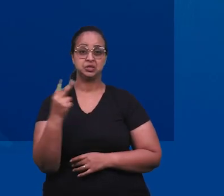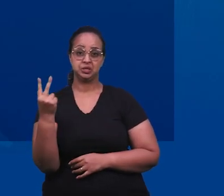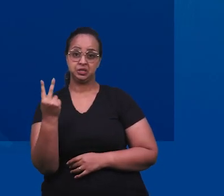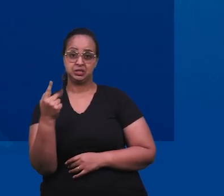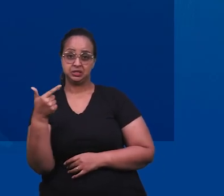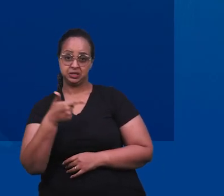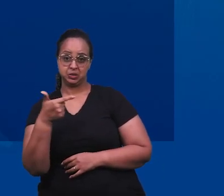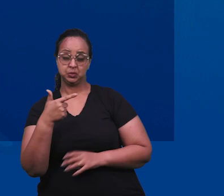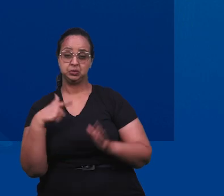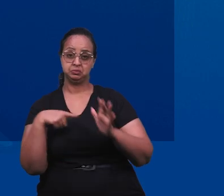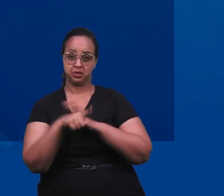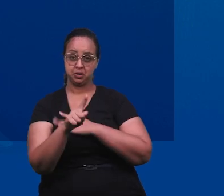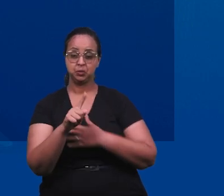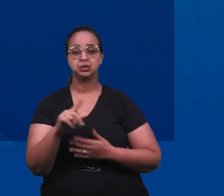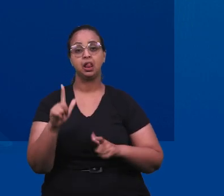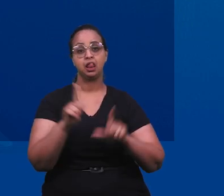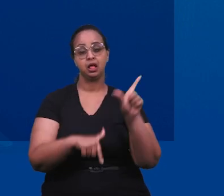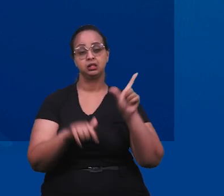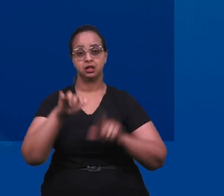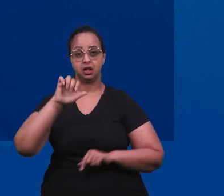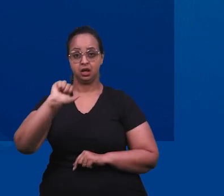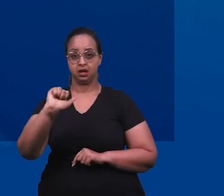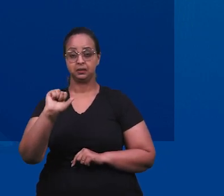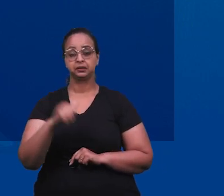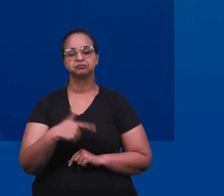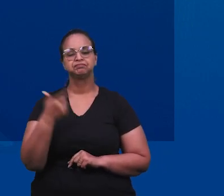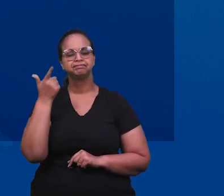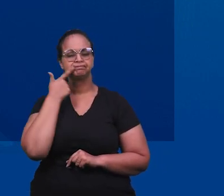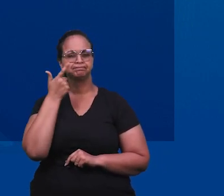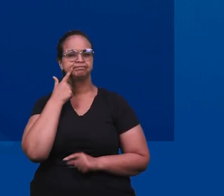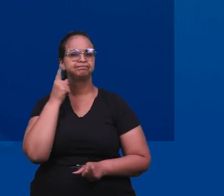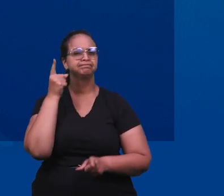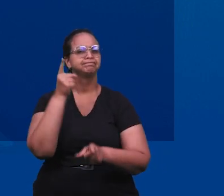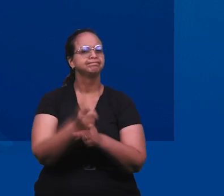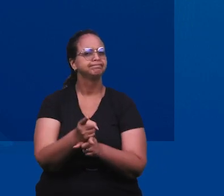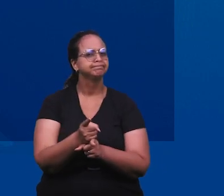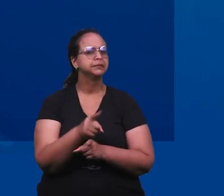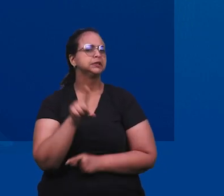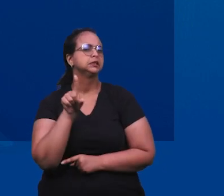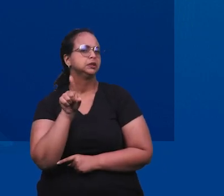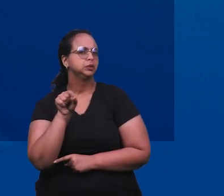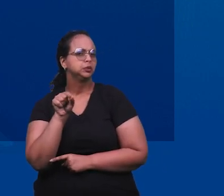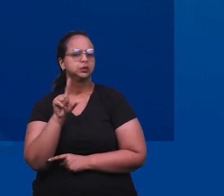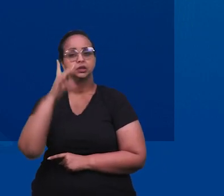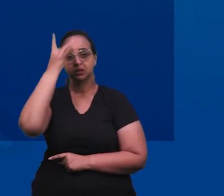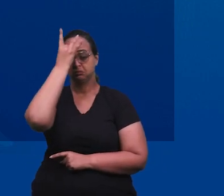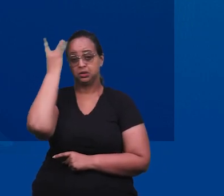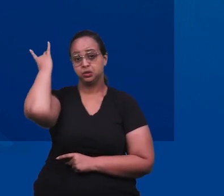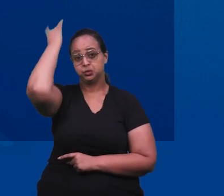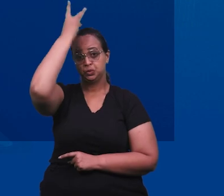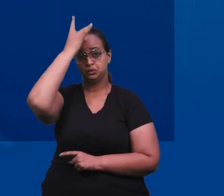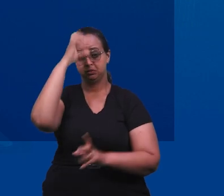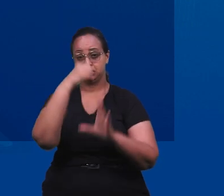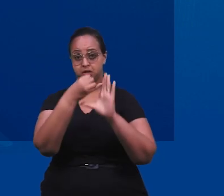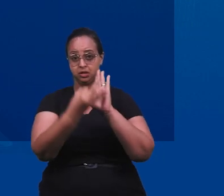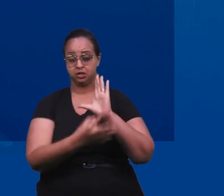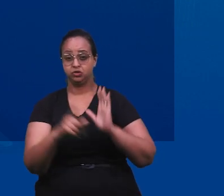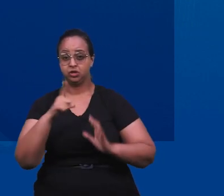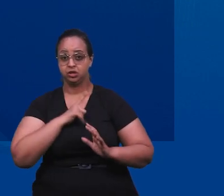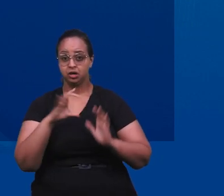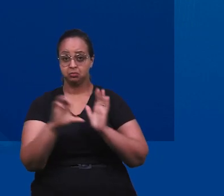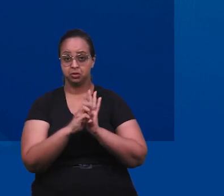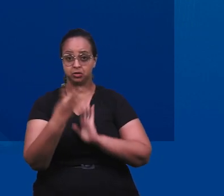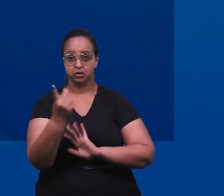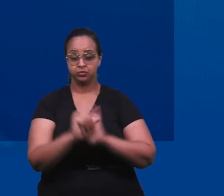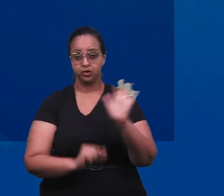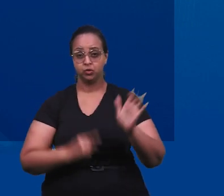pergunta, letra A da Escola Bíblica Dominical, nós podemos encontrar como característica da obra do Espírito Santo no capítulo 3, versículo 1